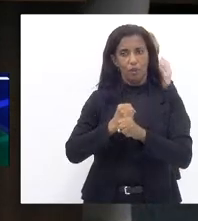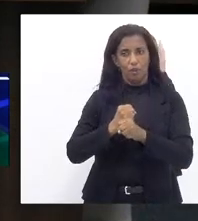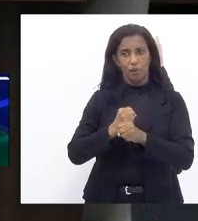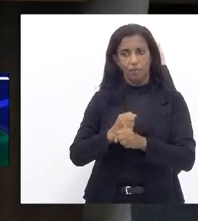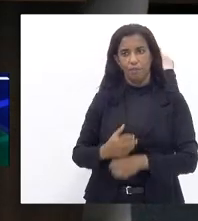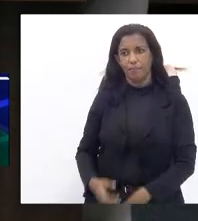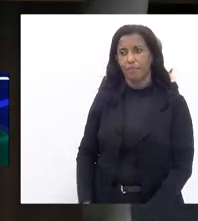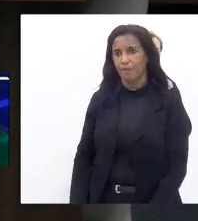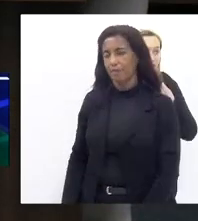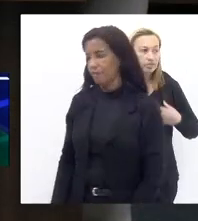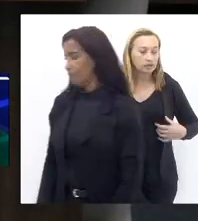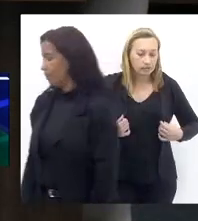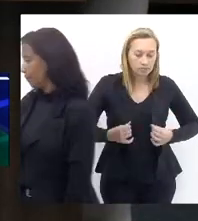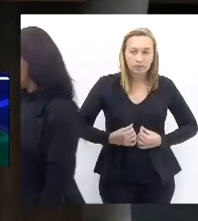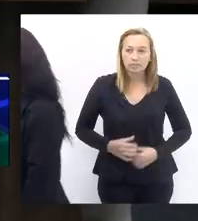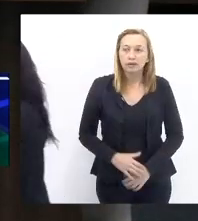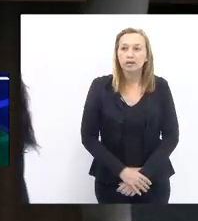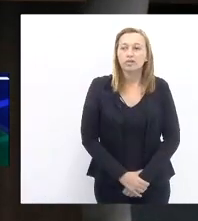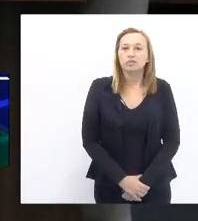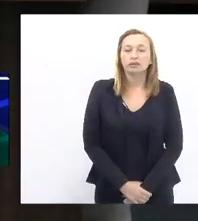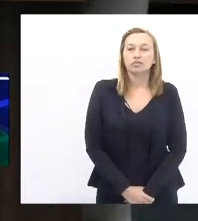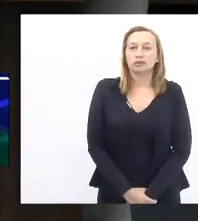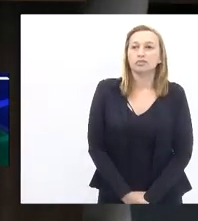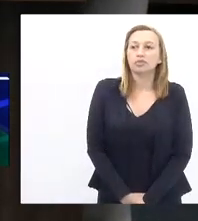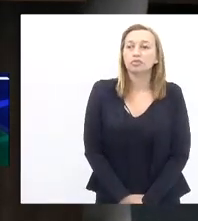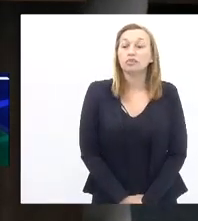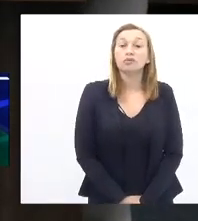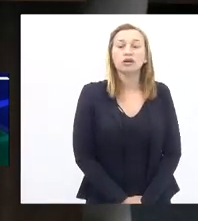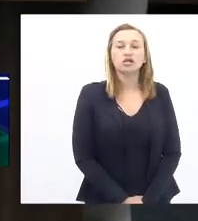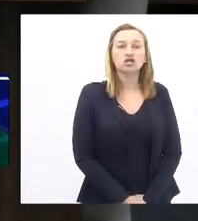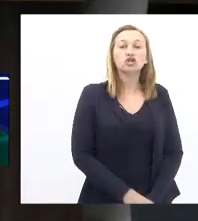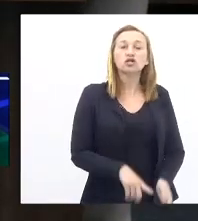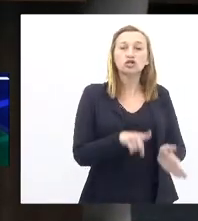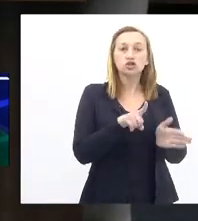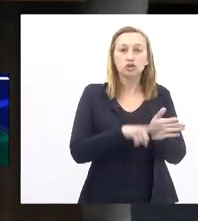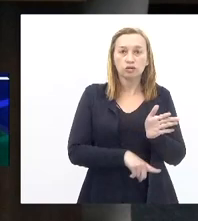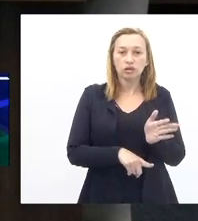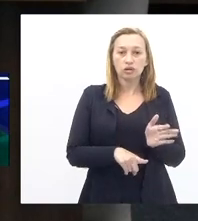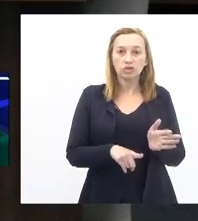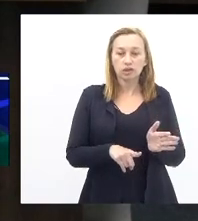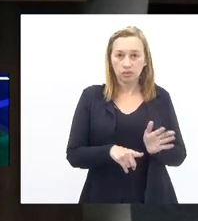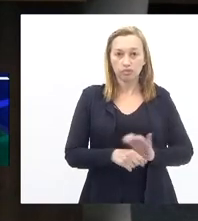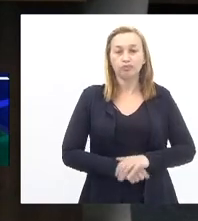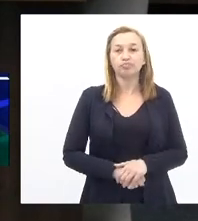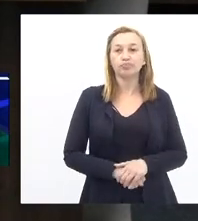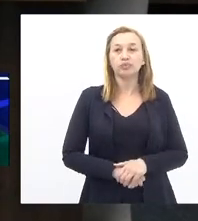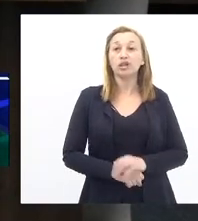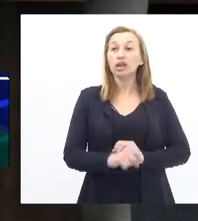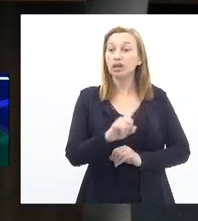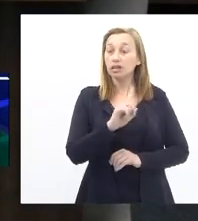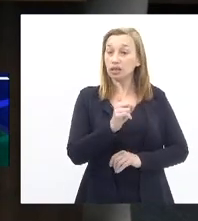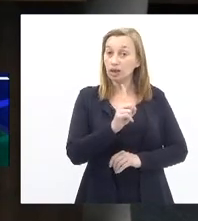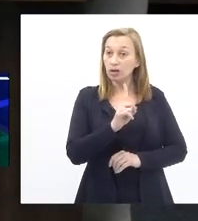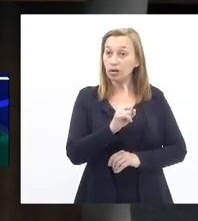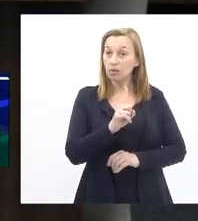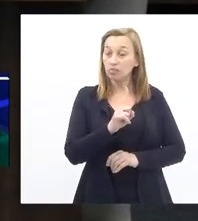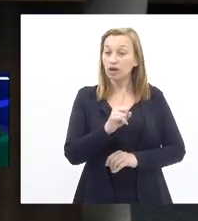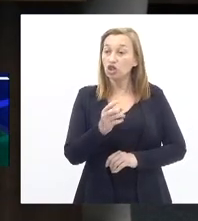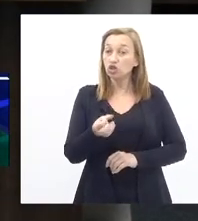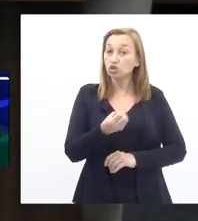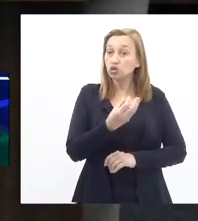tem previsão legal para redução de incentivo e não para concessão de